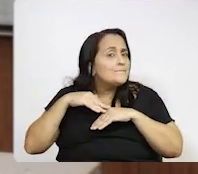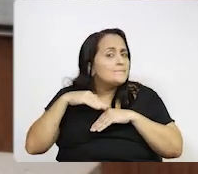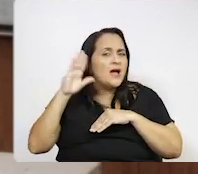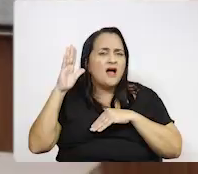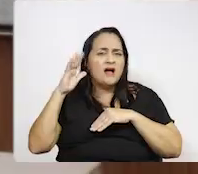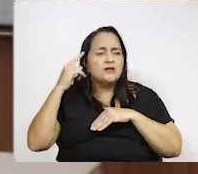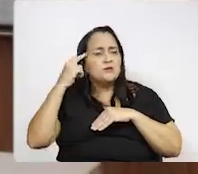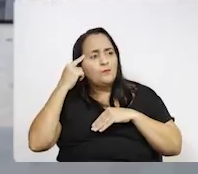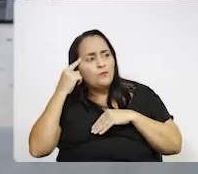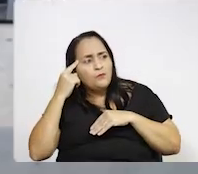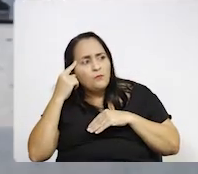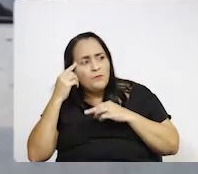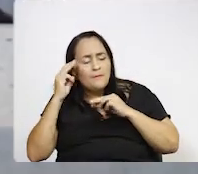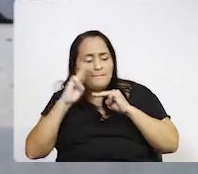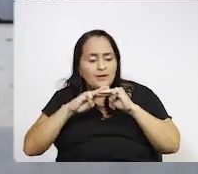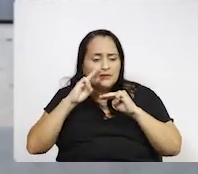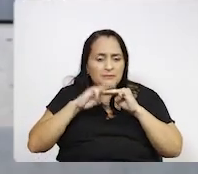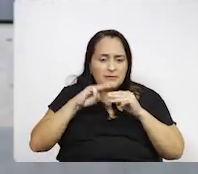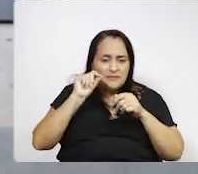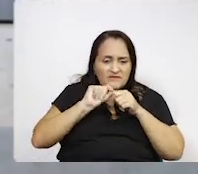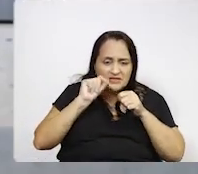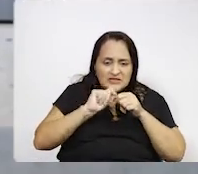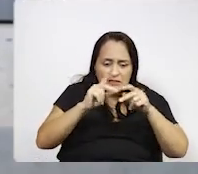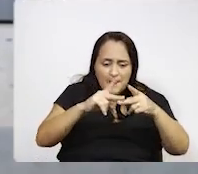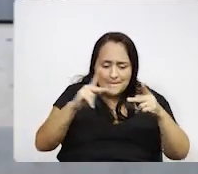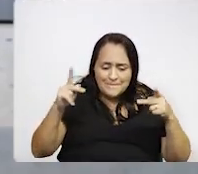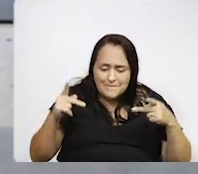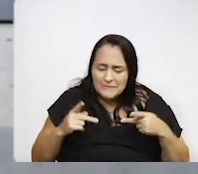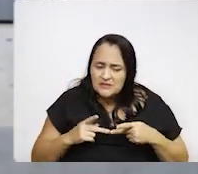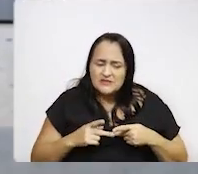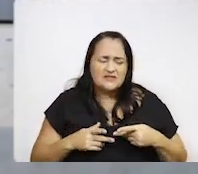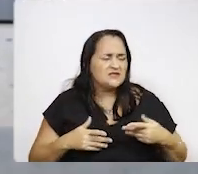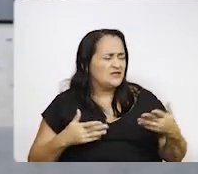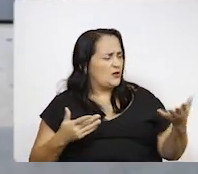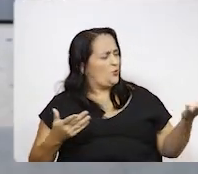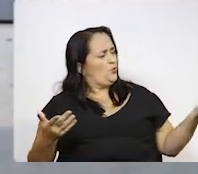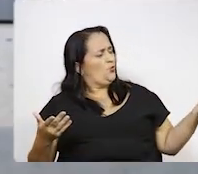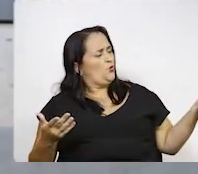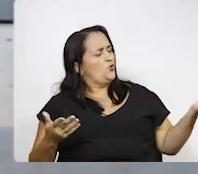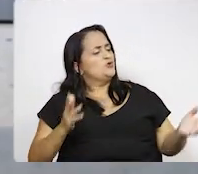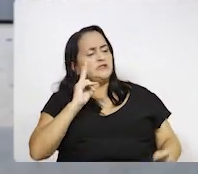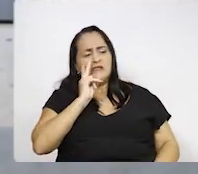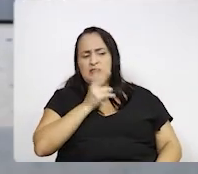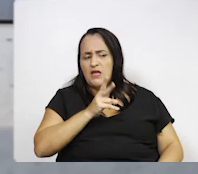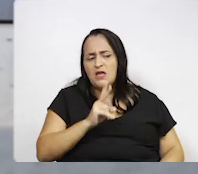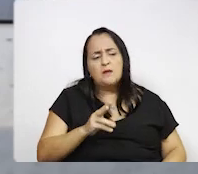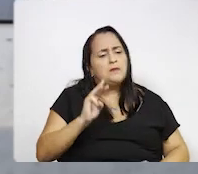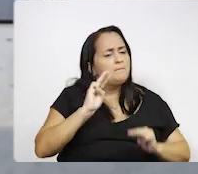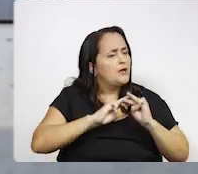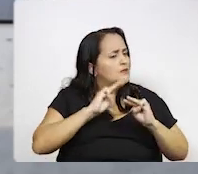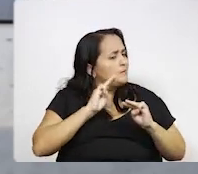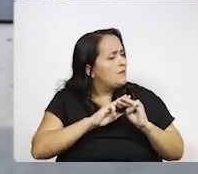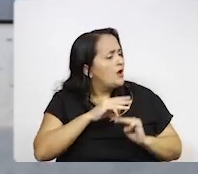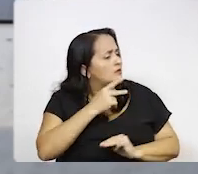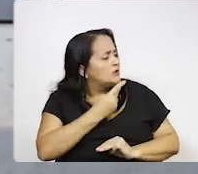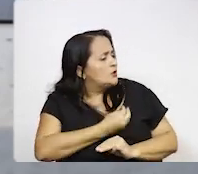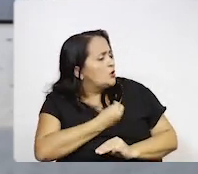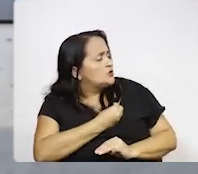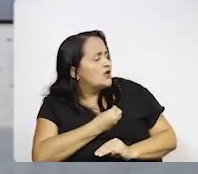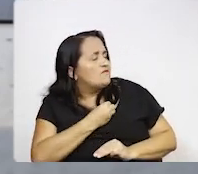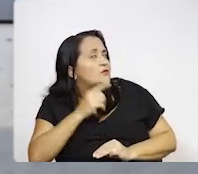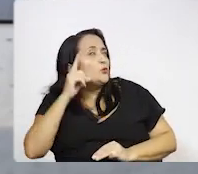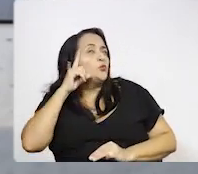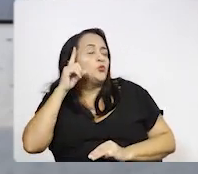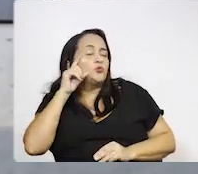matemática até pra fazer pizza. Rapaz, a matemática tá no nosso dia a dia, tá na nossa volta. E a gente precisa aprender a